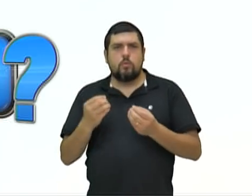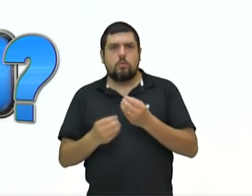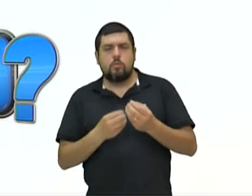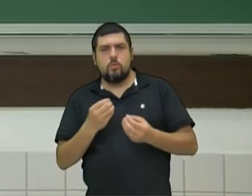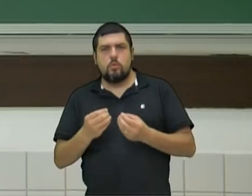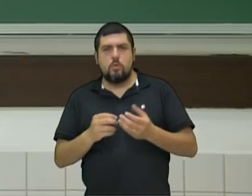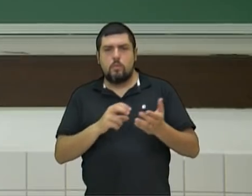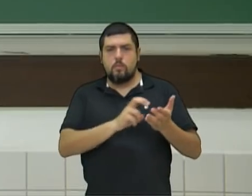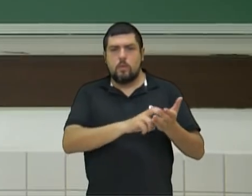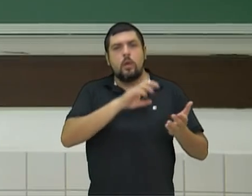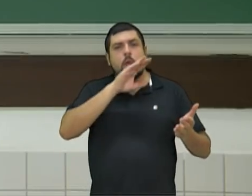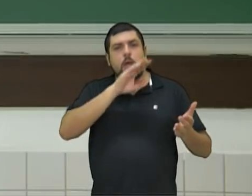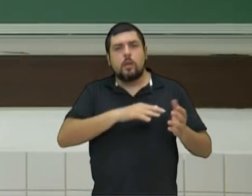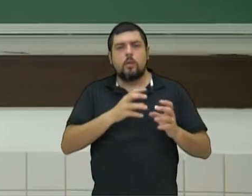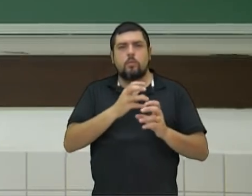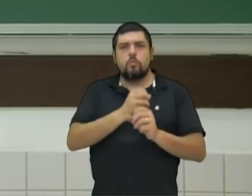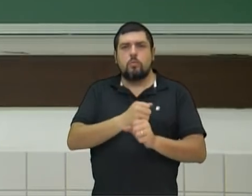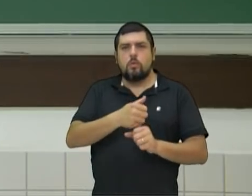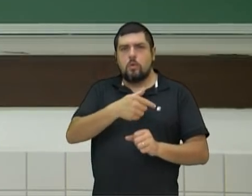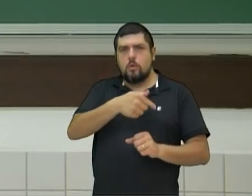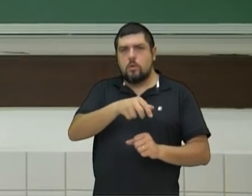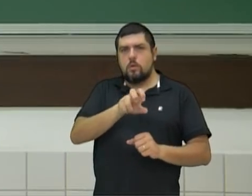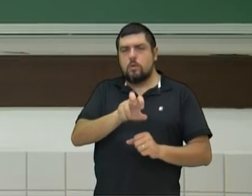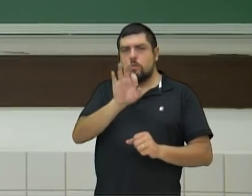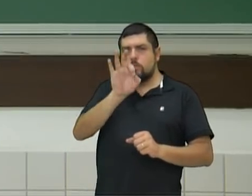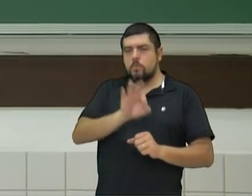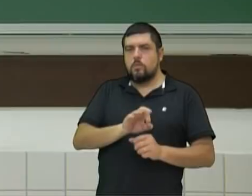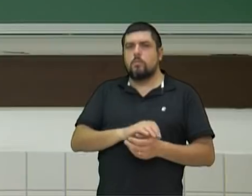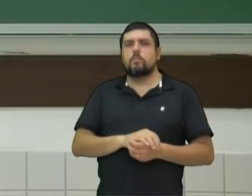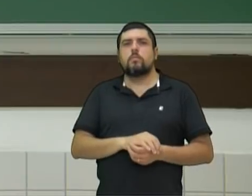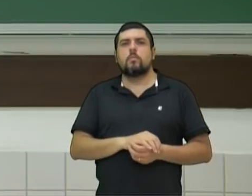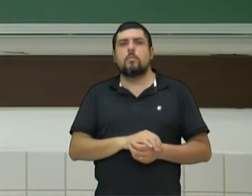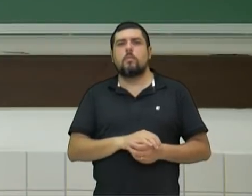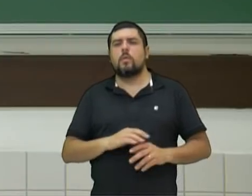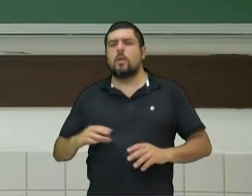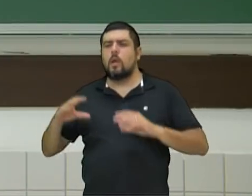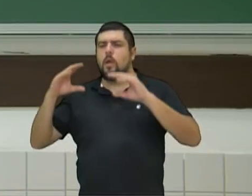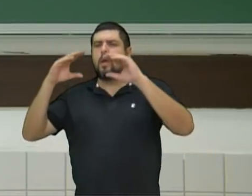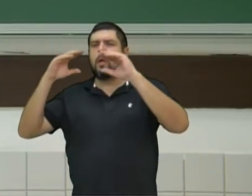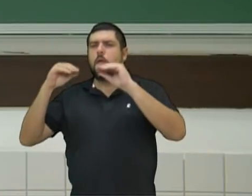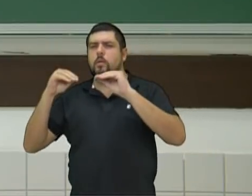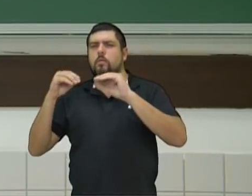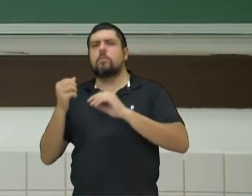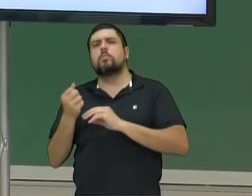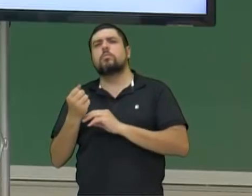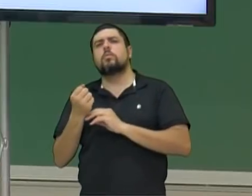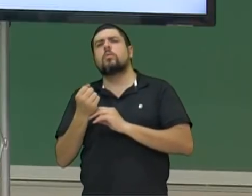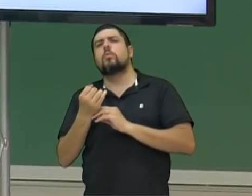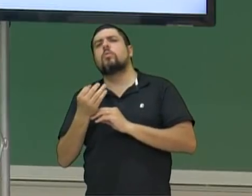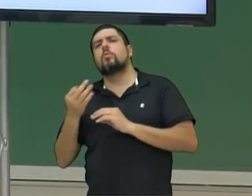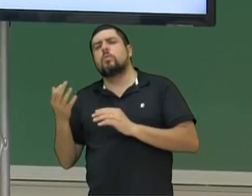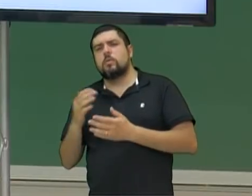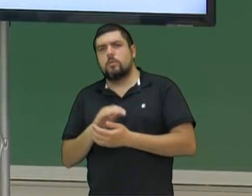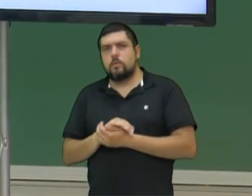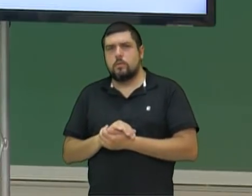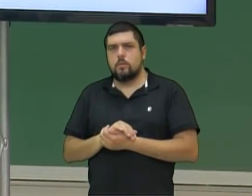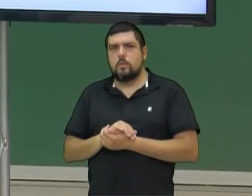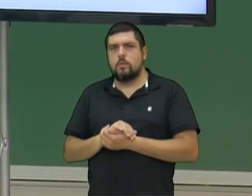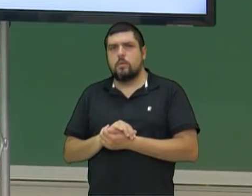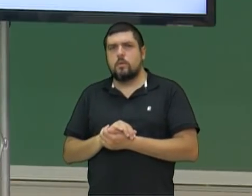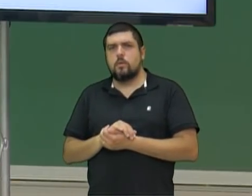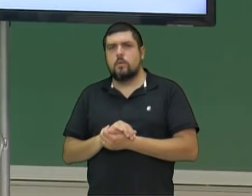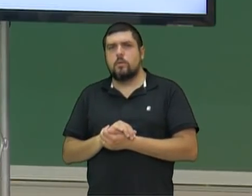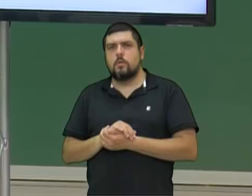ali entre manhã e tarde. À noite, percebe? E à noite, quantos alunos que eu tenho em porcentagem? Eu tenho